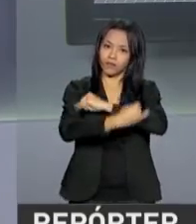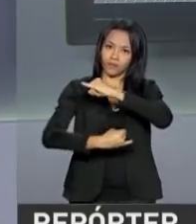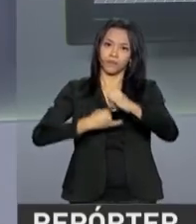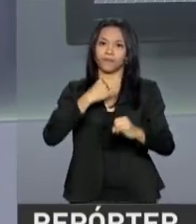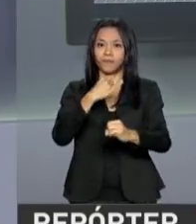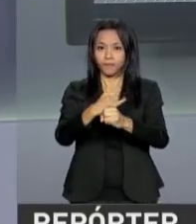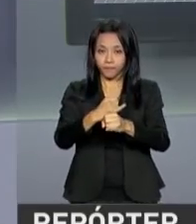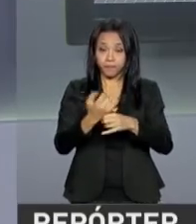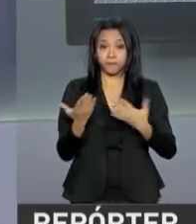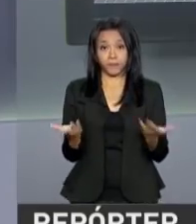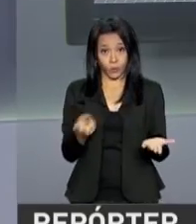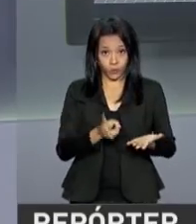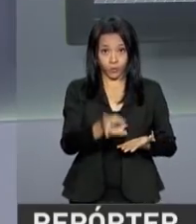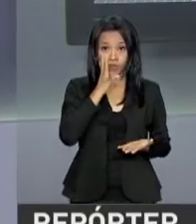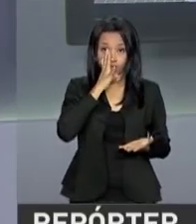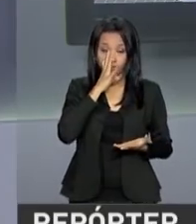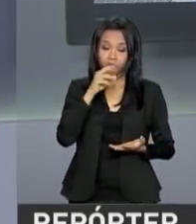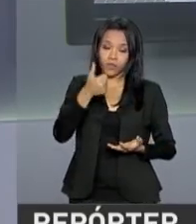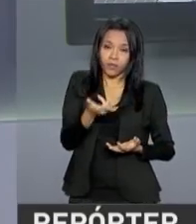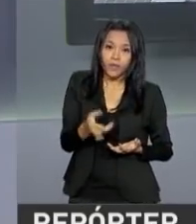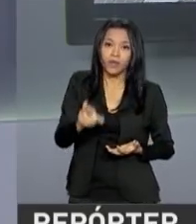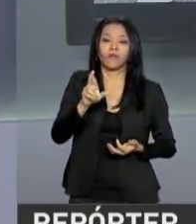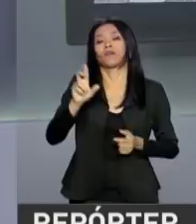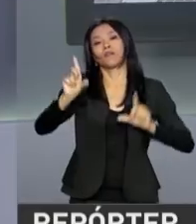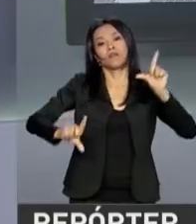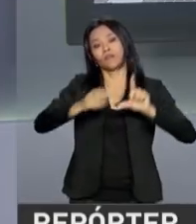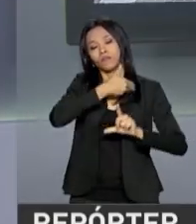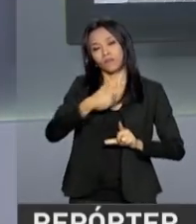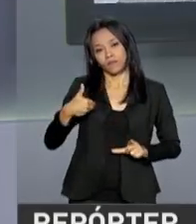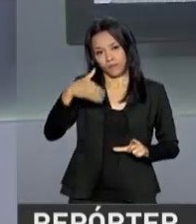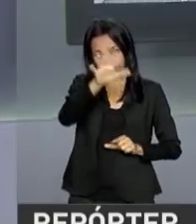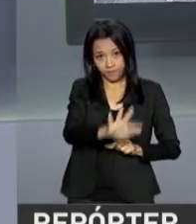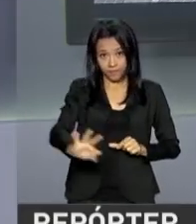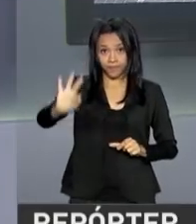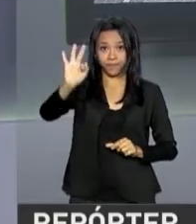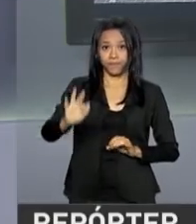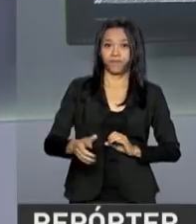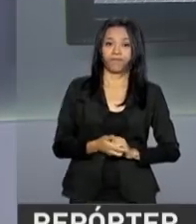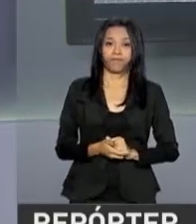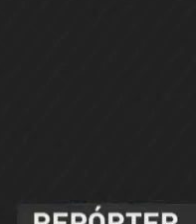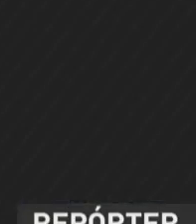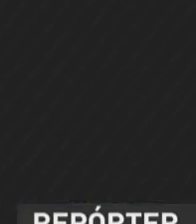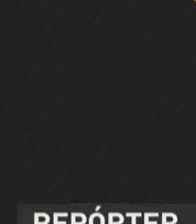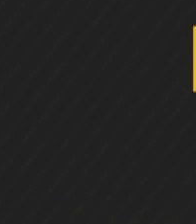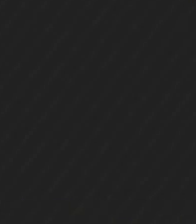nbr na internet continue com a gente na nbr a tv do governo federal